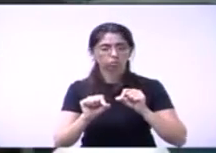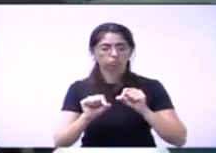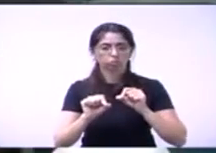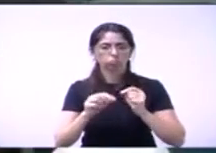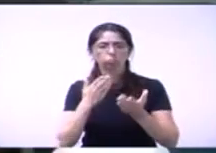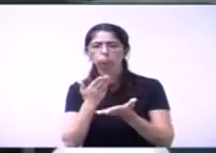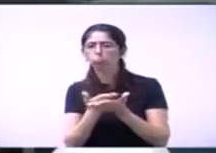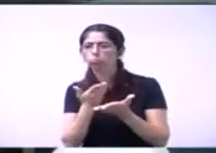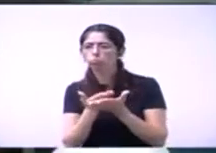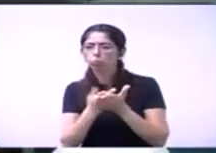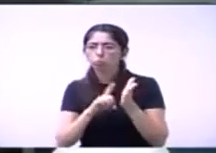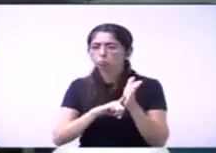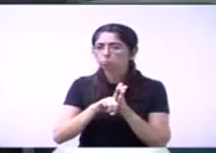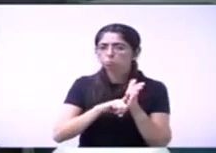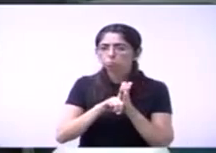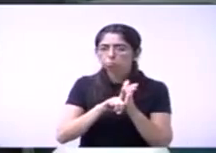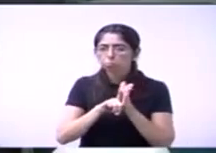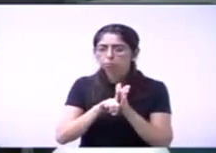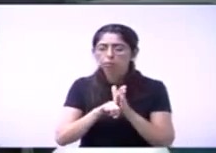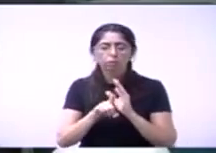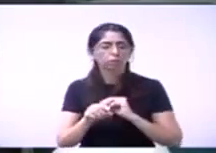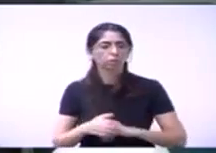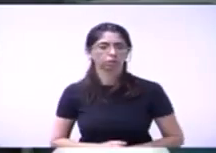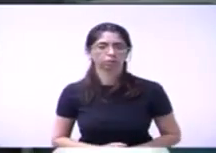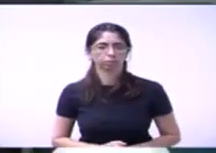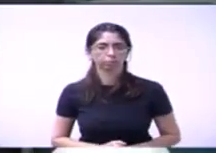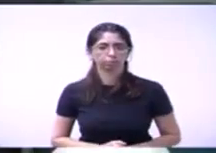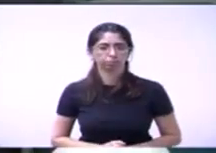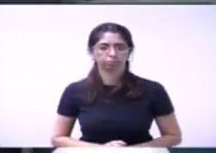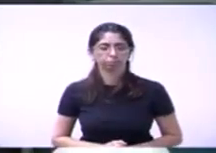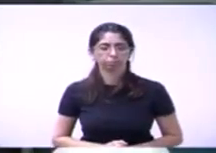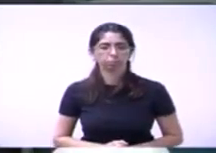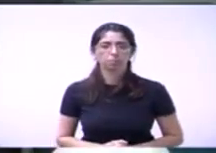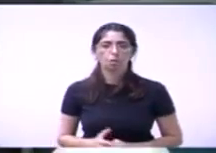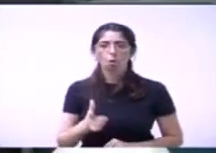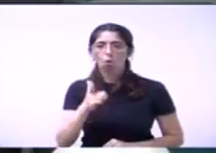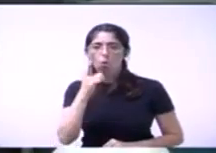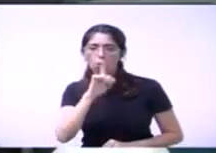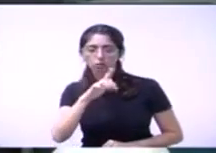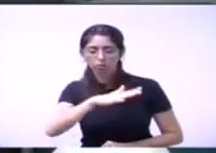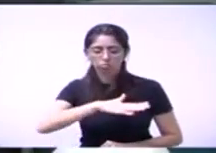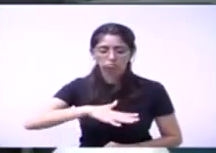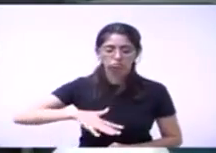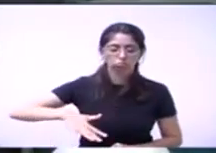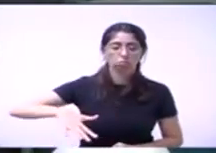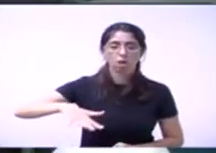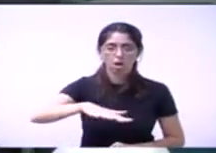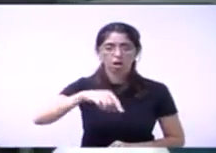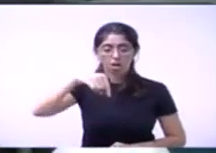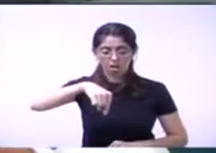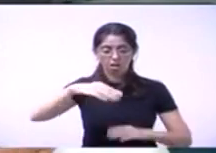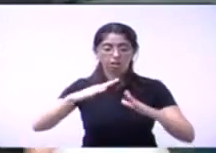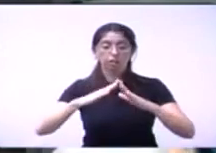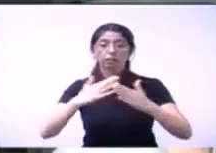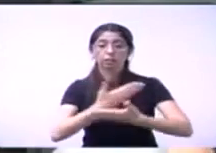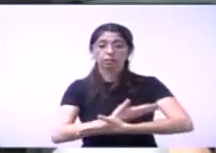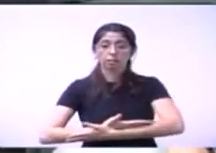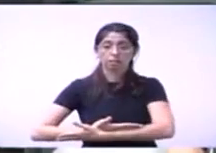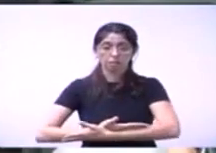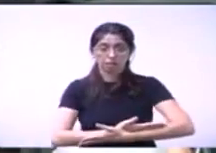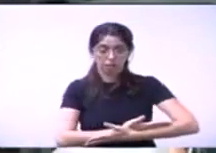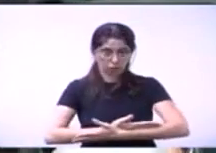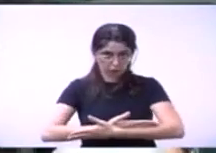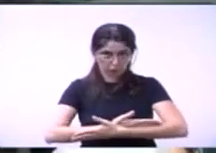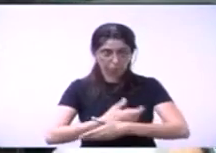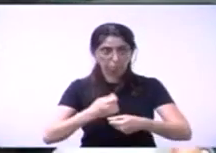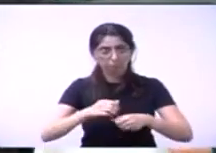uma possibilidade, viabilidade aí, de uma área ao entorno da creche EMEI Rosa, para embarque e